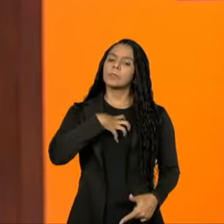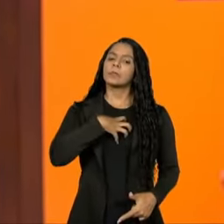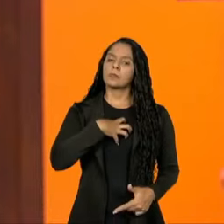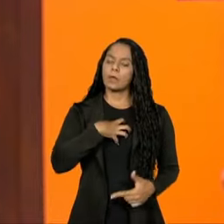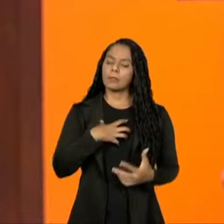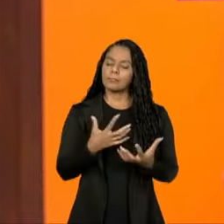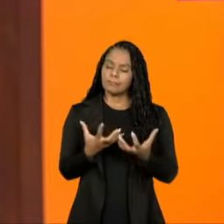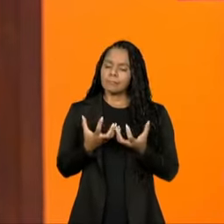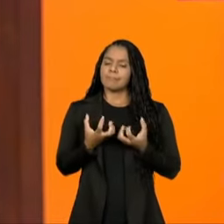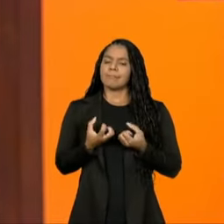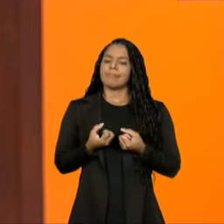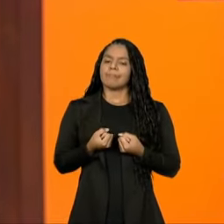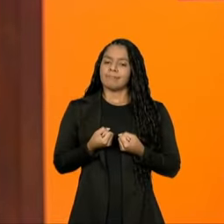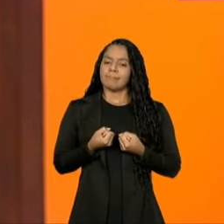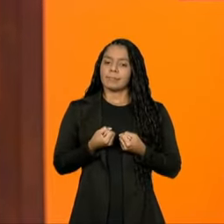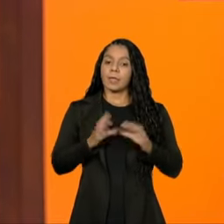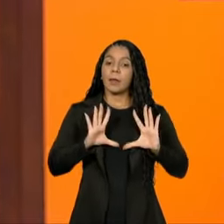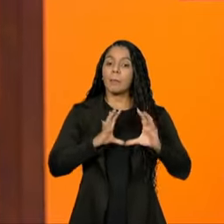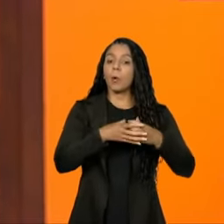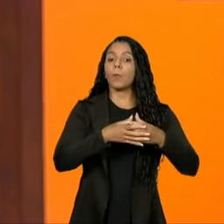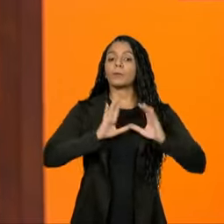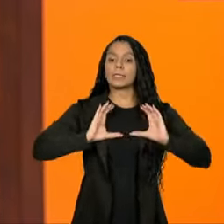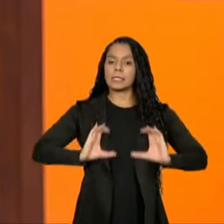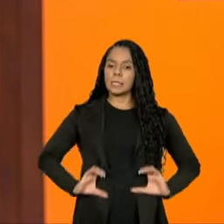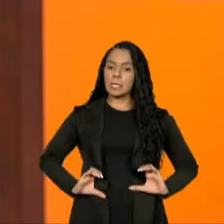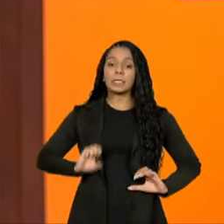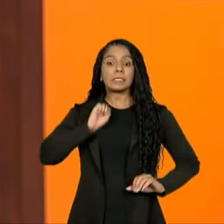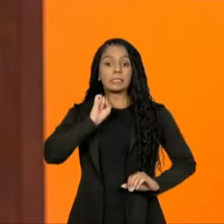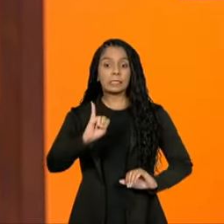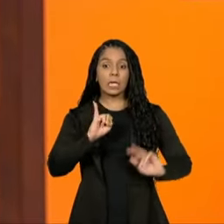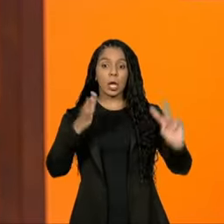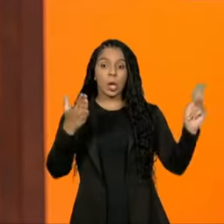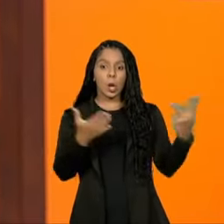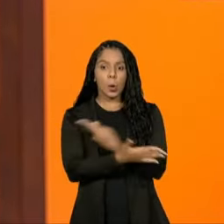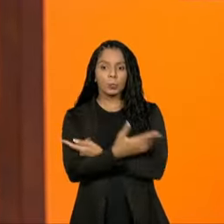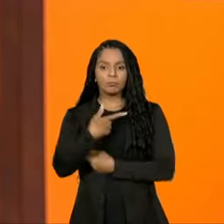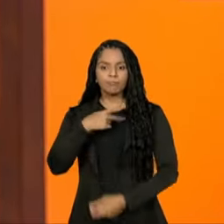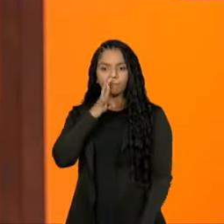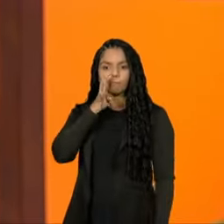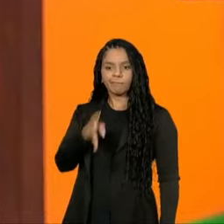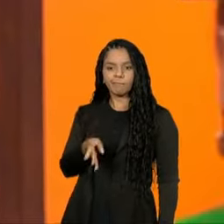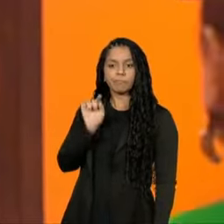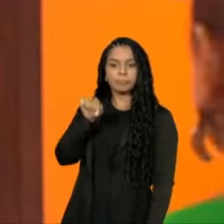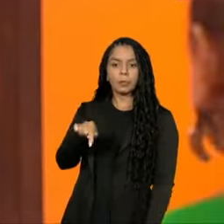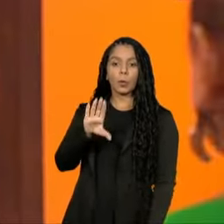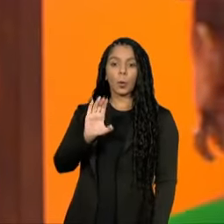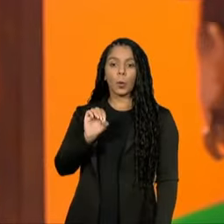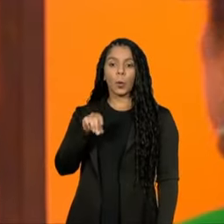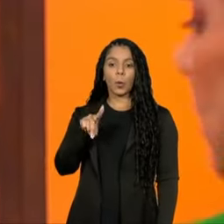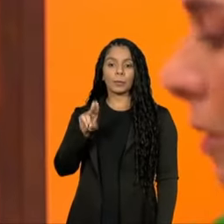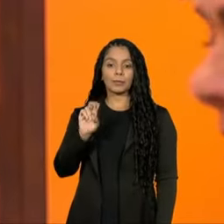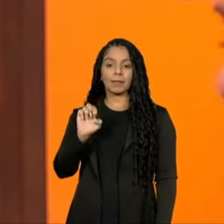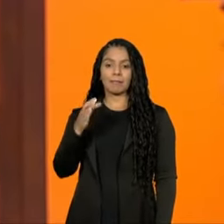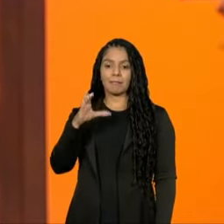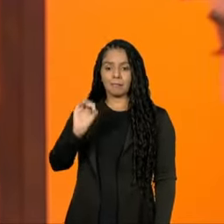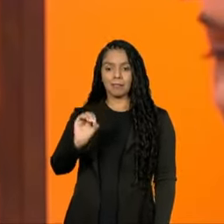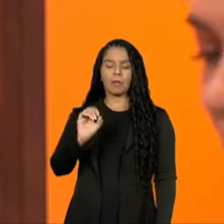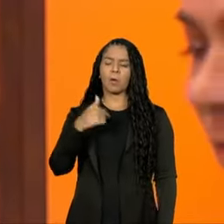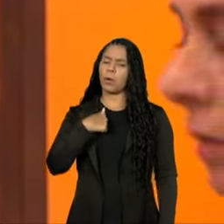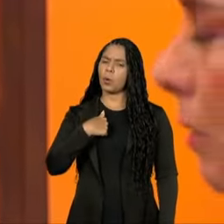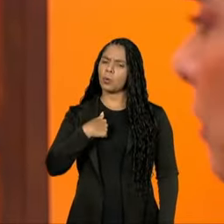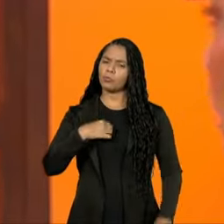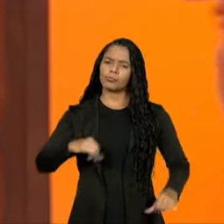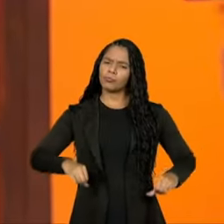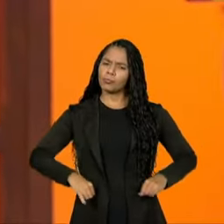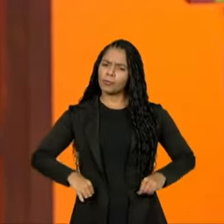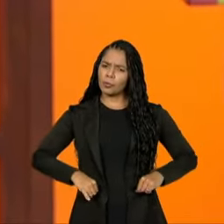teu ambiente coletivo. Então, se vem uma condenação, você fala assim, nossa, cara, eu não estou sofrendo